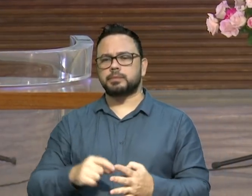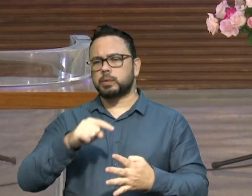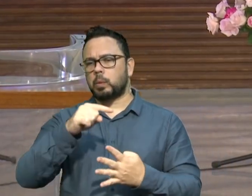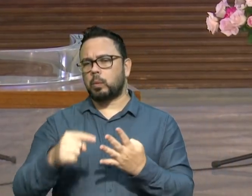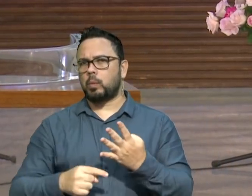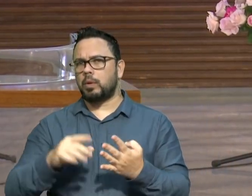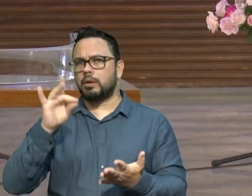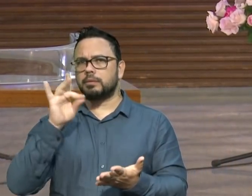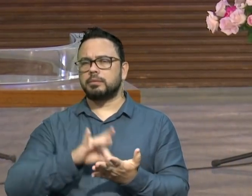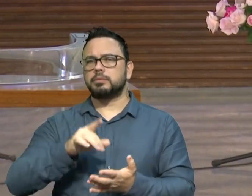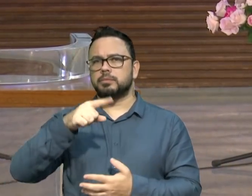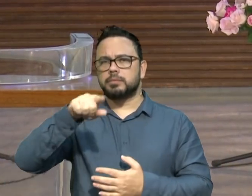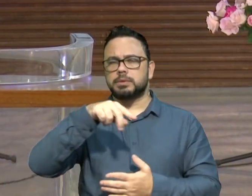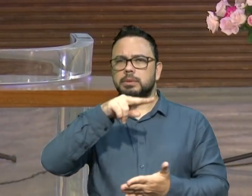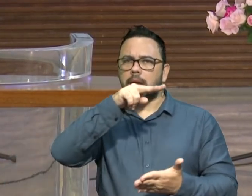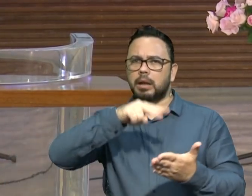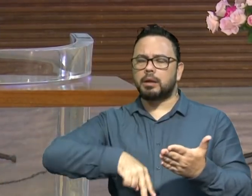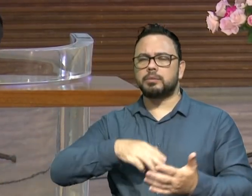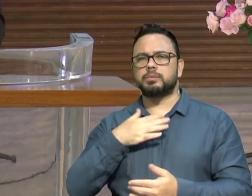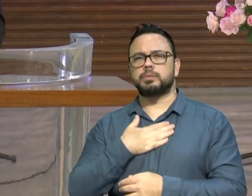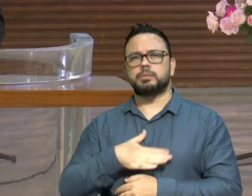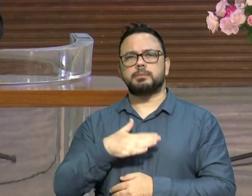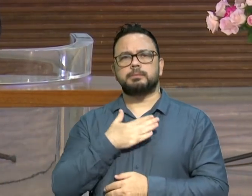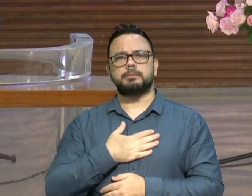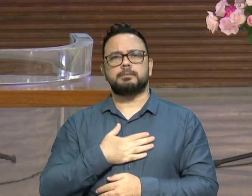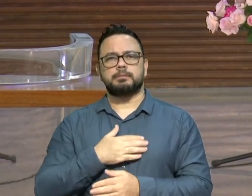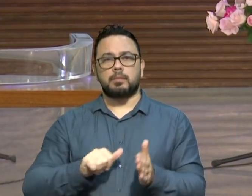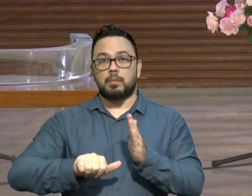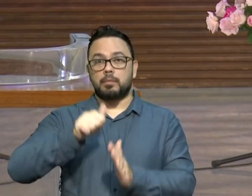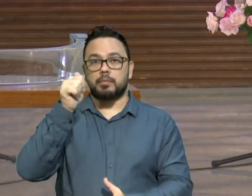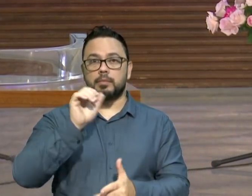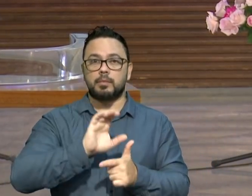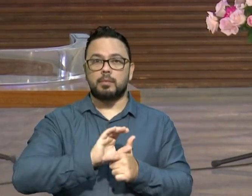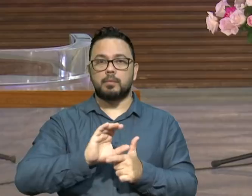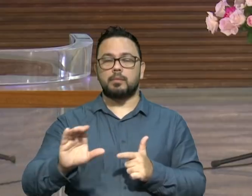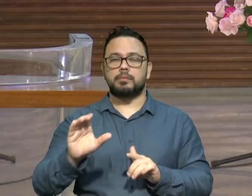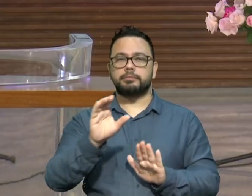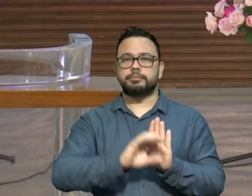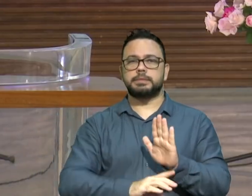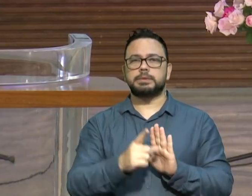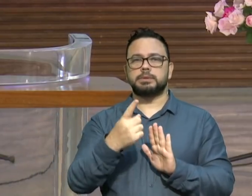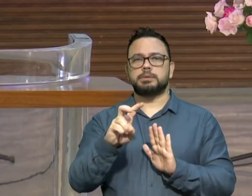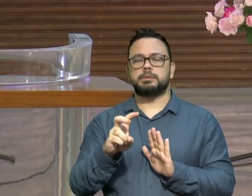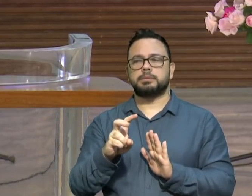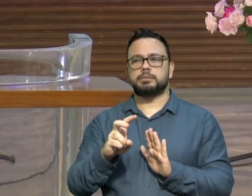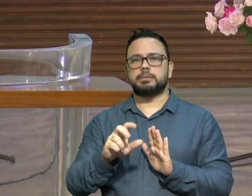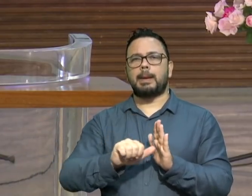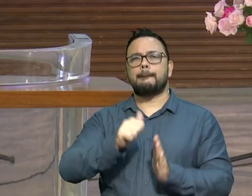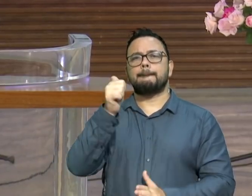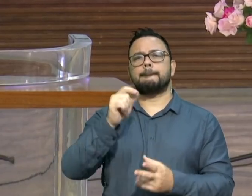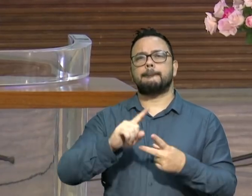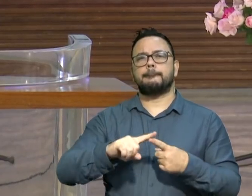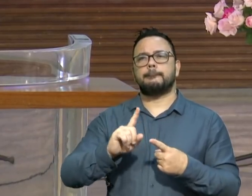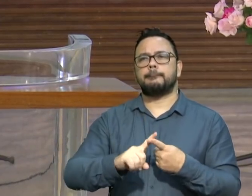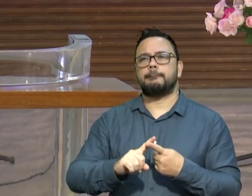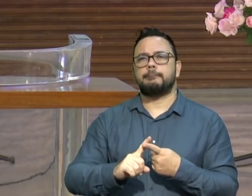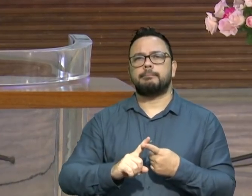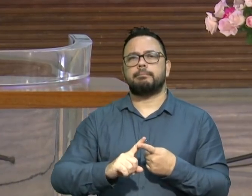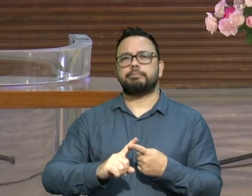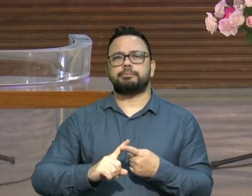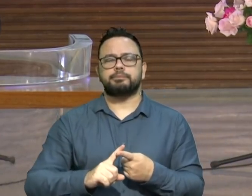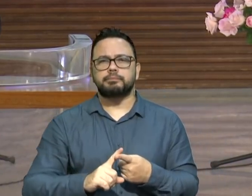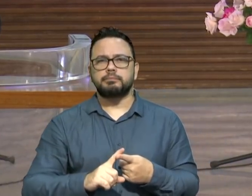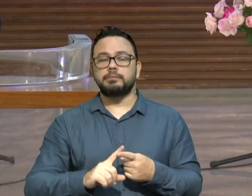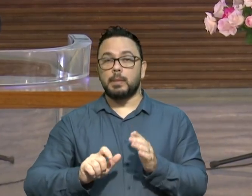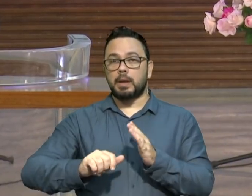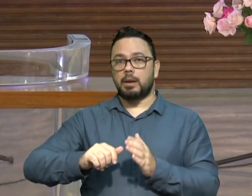verdades que você devia ler com bastante calma de primeiro Coríntios Capítulo 15 primeiro a verdade o mais